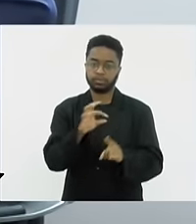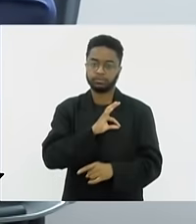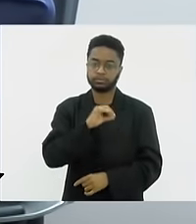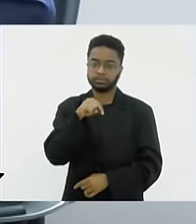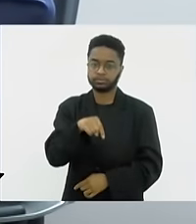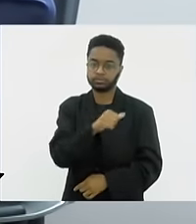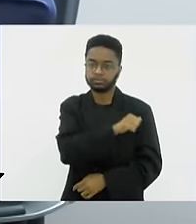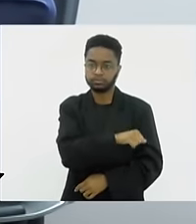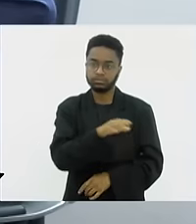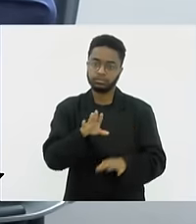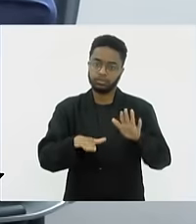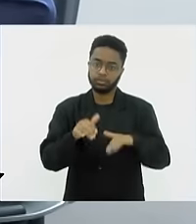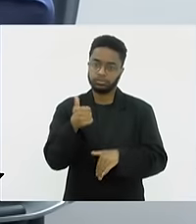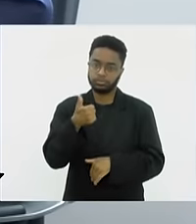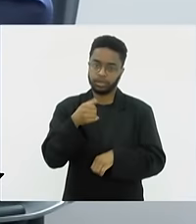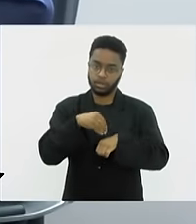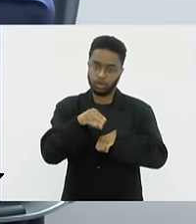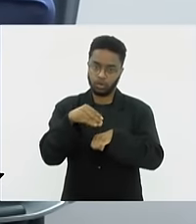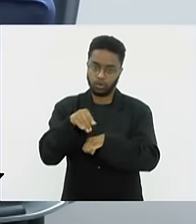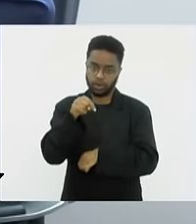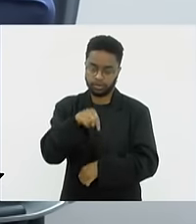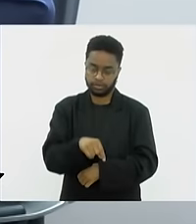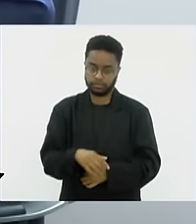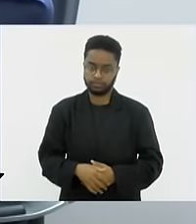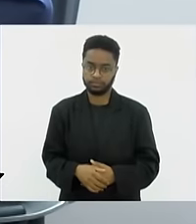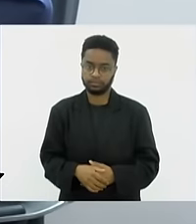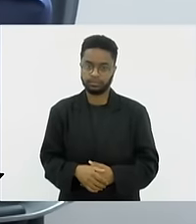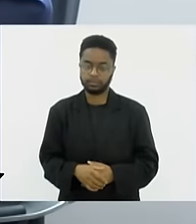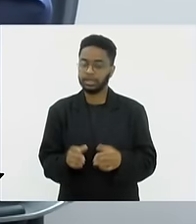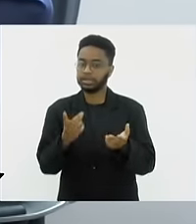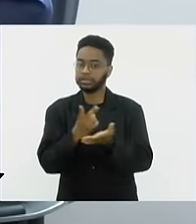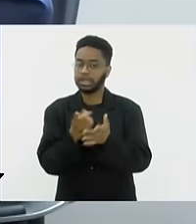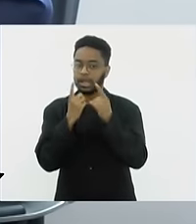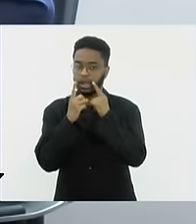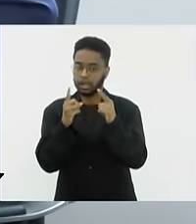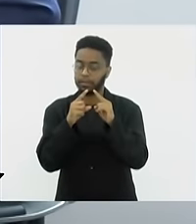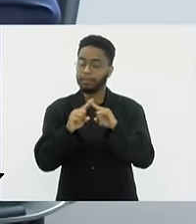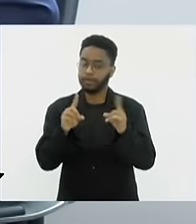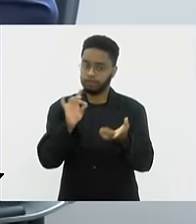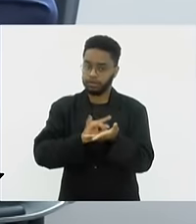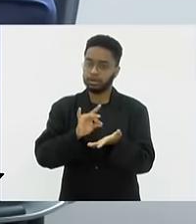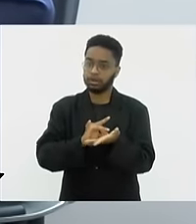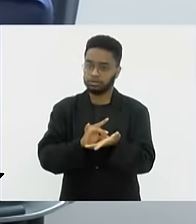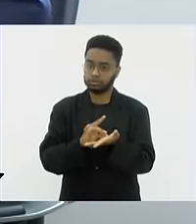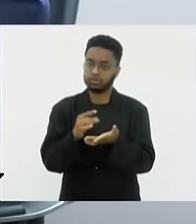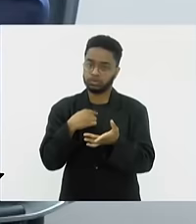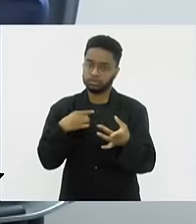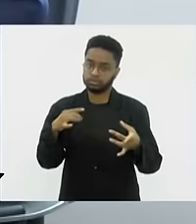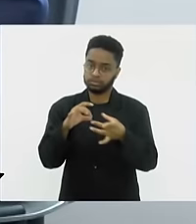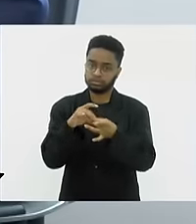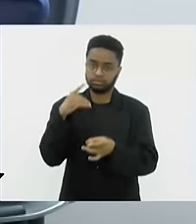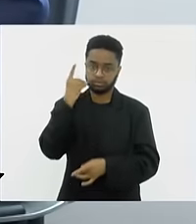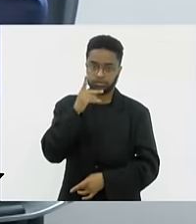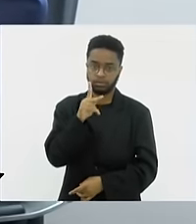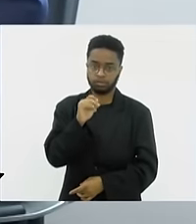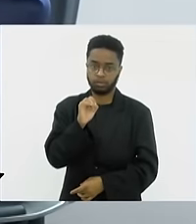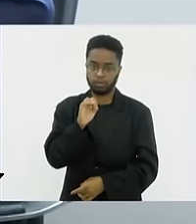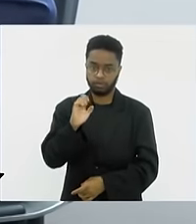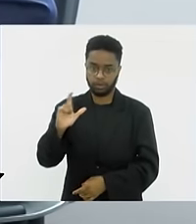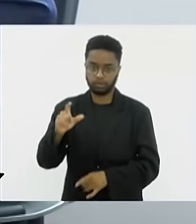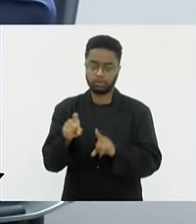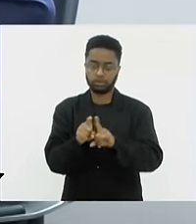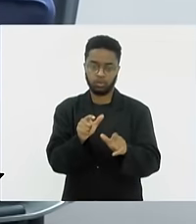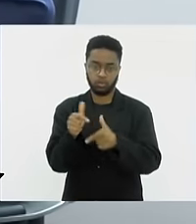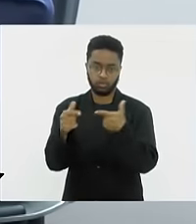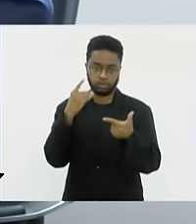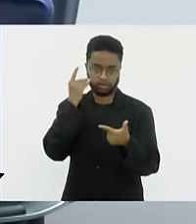que talvez surja daqui, tem reclamado, e é verdade, e eu me filio ao entendimento do deputado Pobel, do nosso respeito a todos os deputados aqui